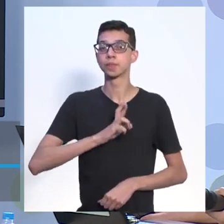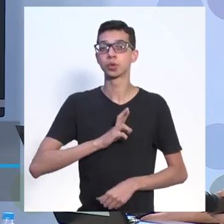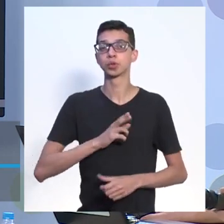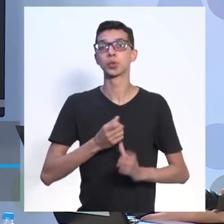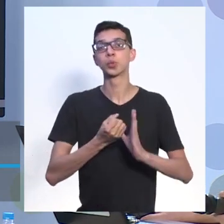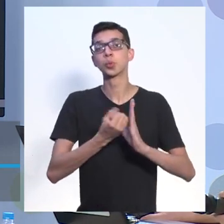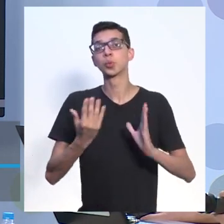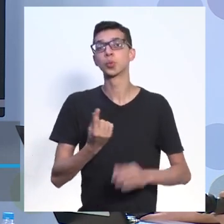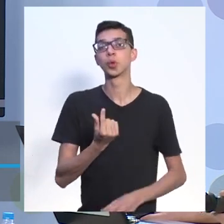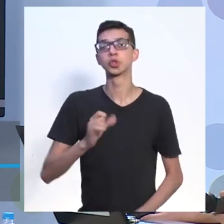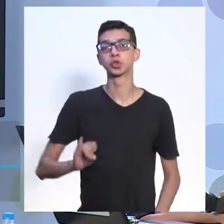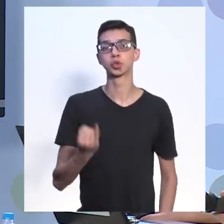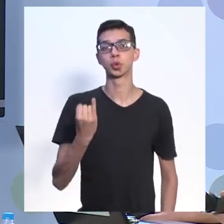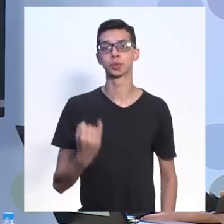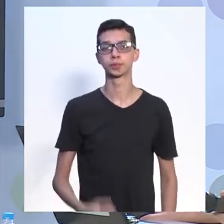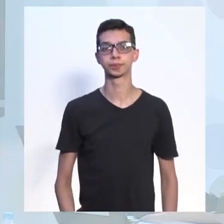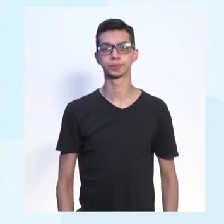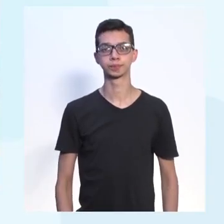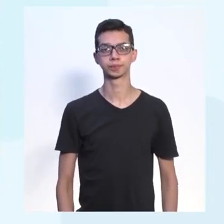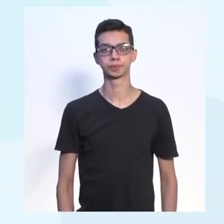que ele vai render de juros.